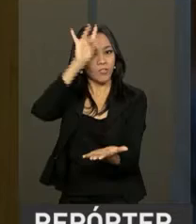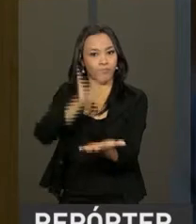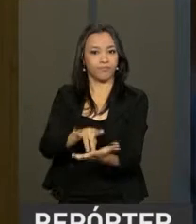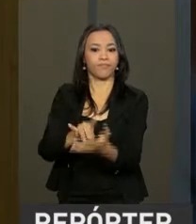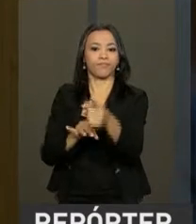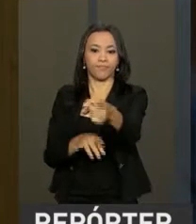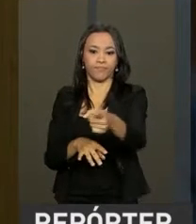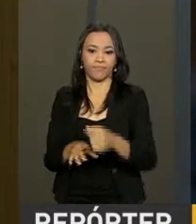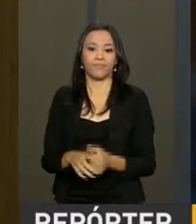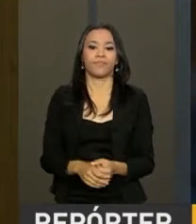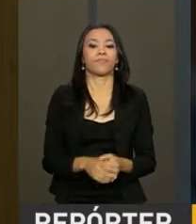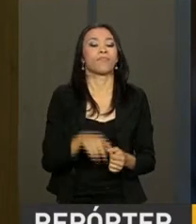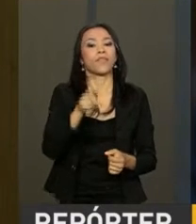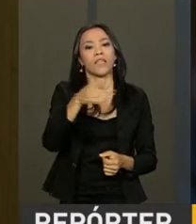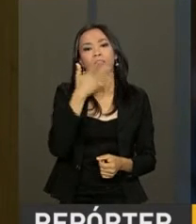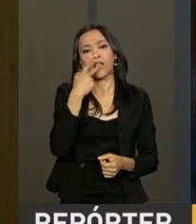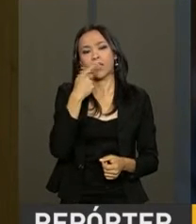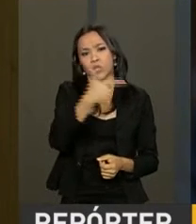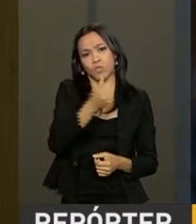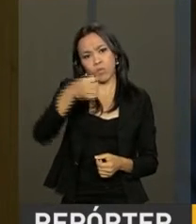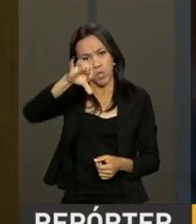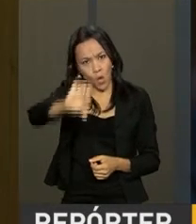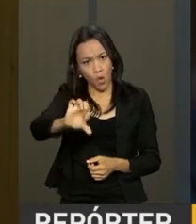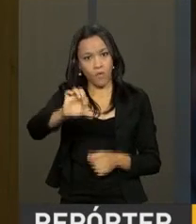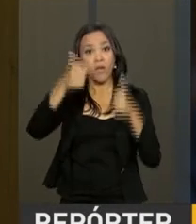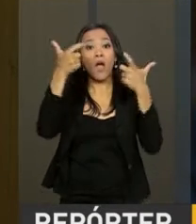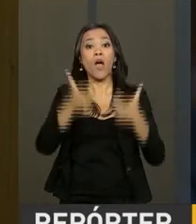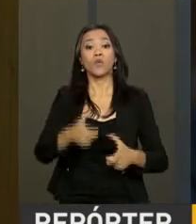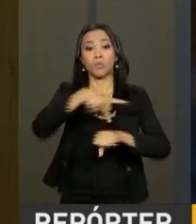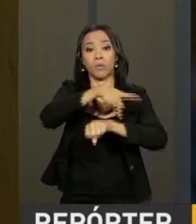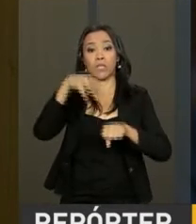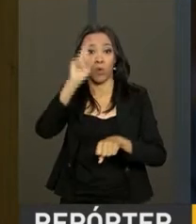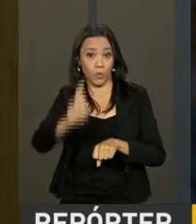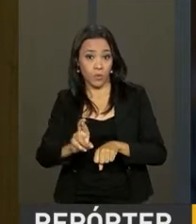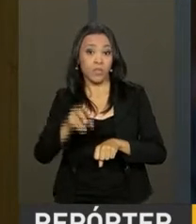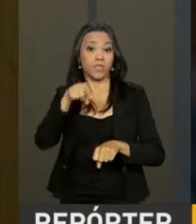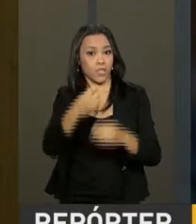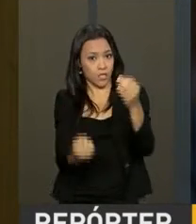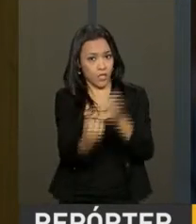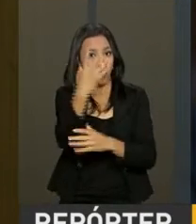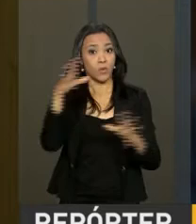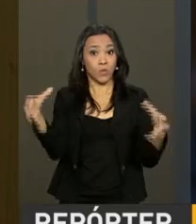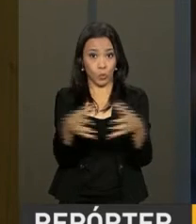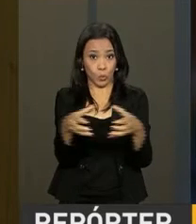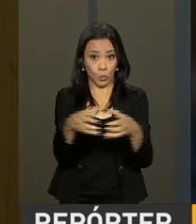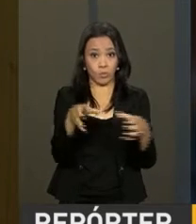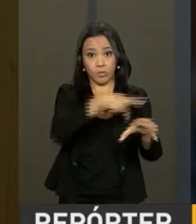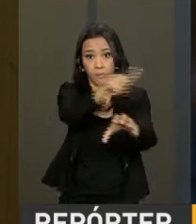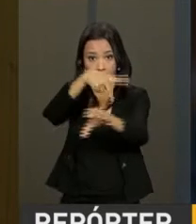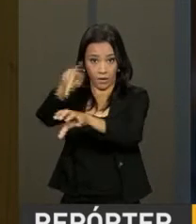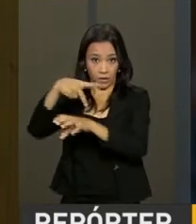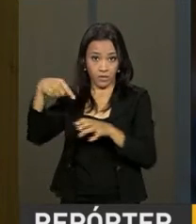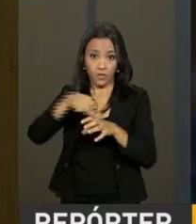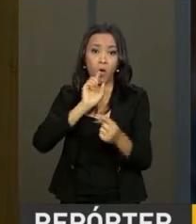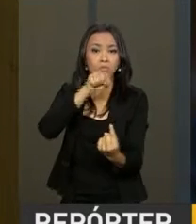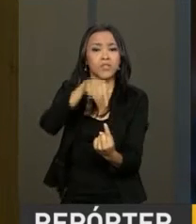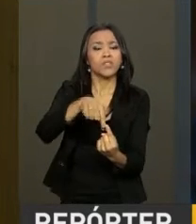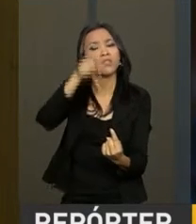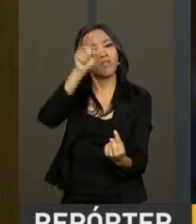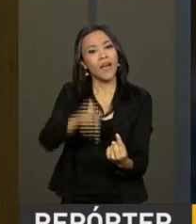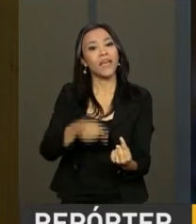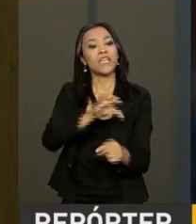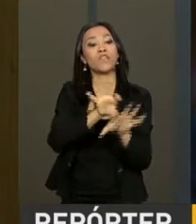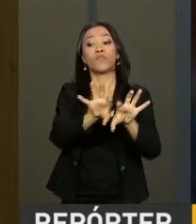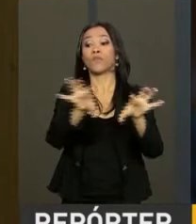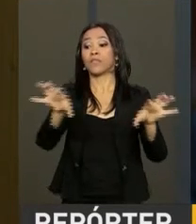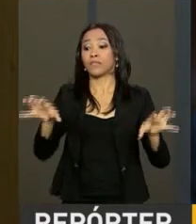Em Ekaterimburgo, em 2009, na Rússia, se criou formalmente esse grupo com o objetivo de